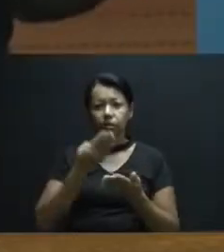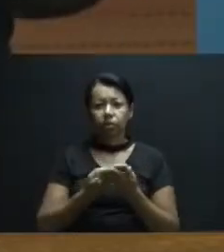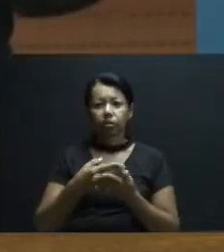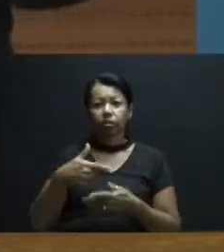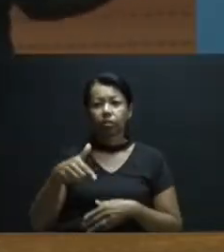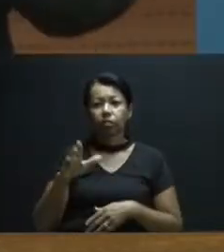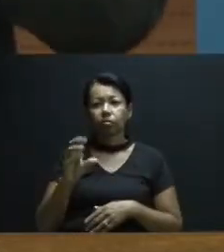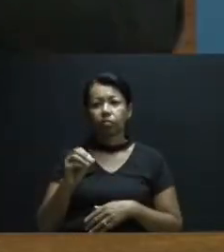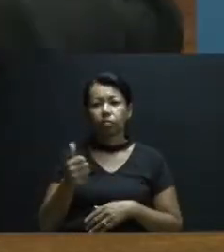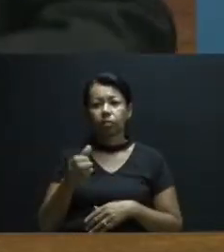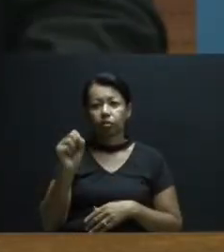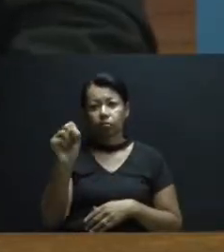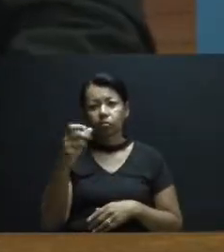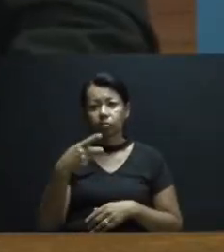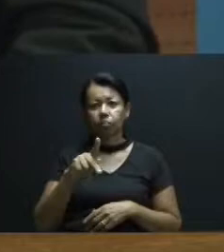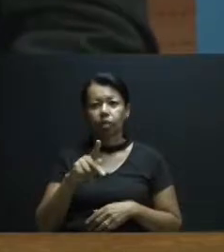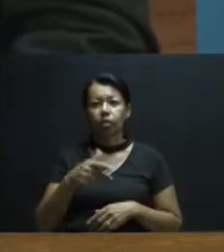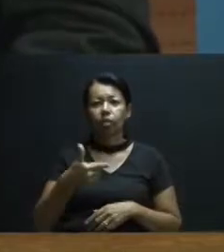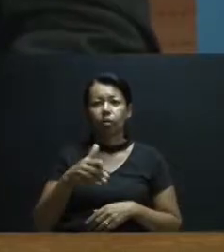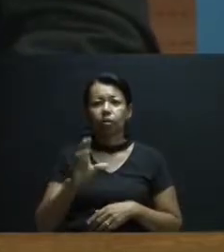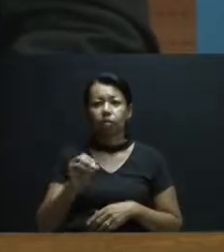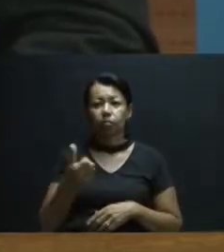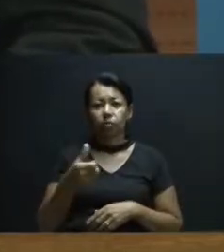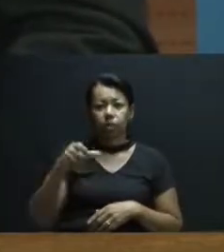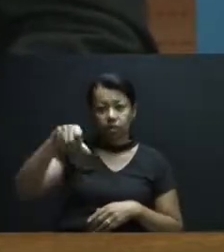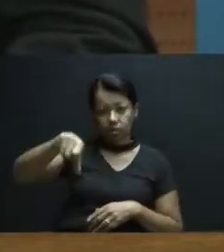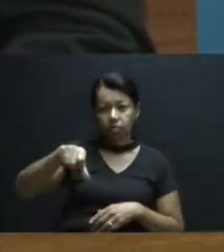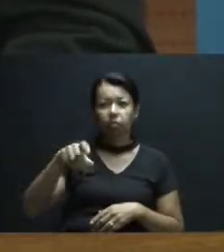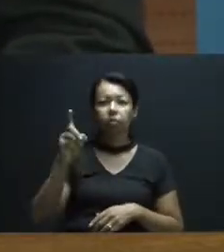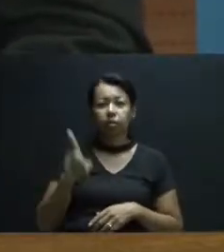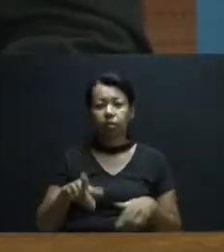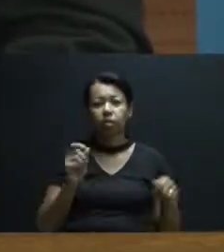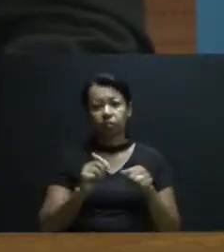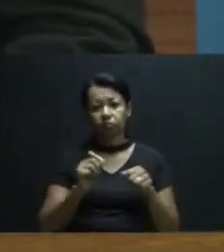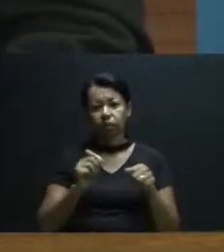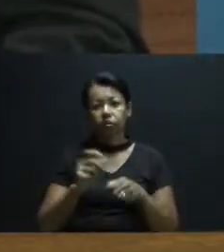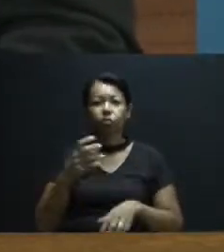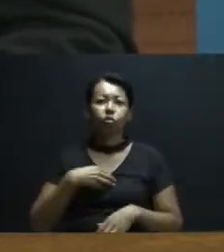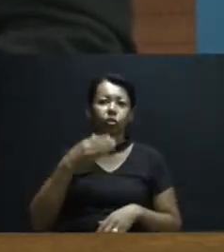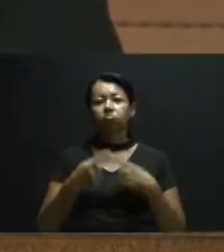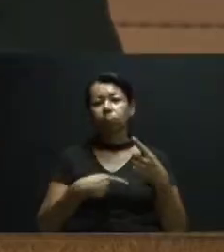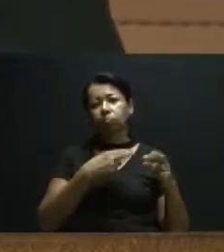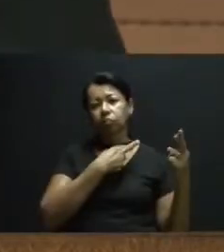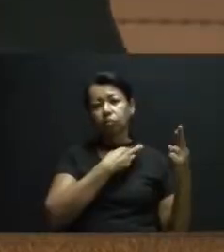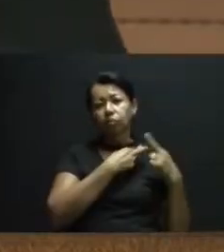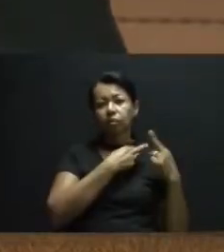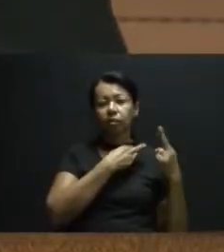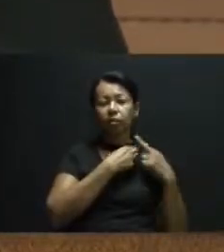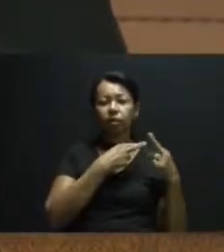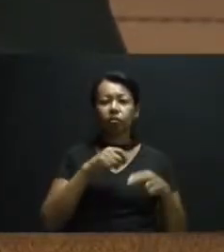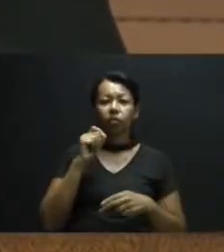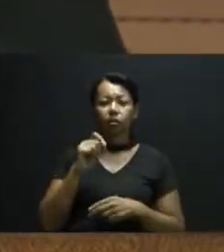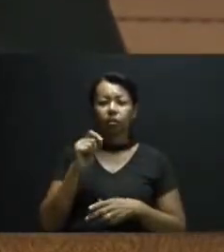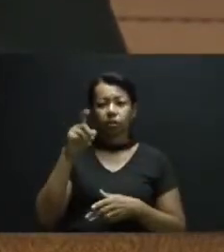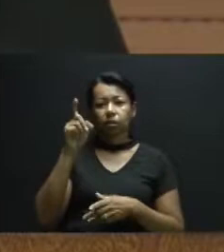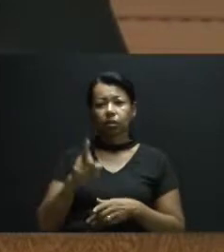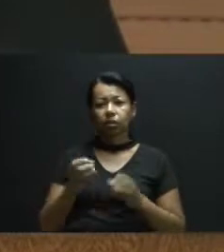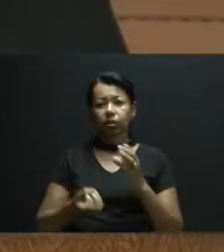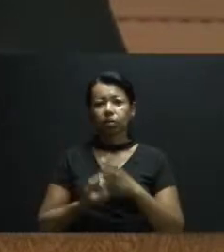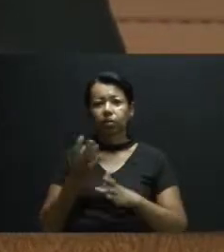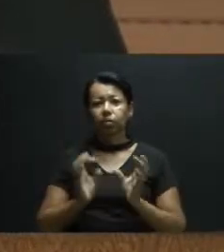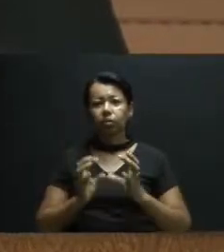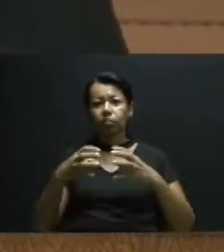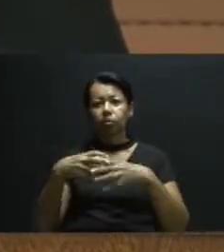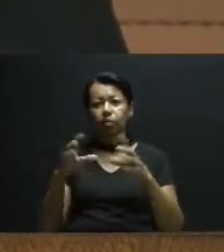batista santos que dispõe sobre a inserção de pessoas cadastradas no registro nacional de doadores voluntários de medula óssea redome